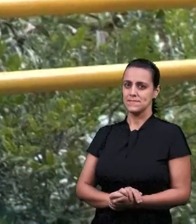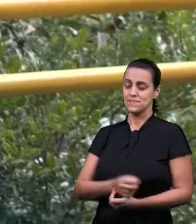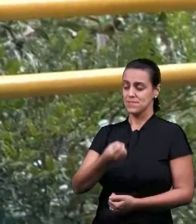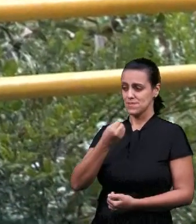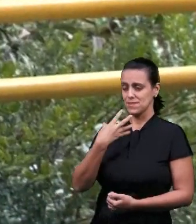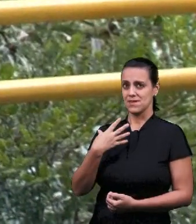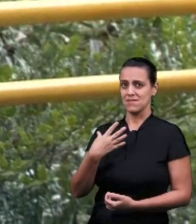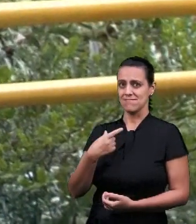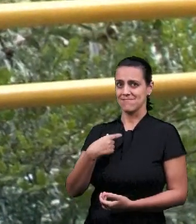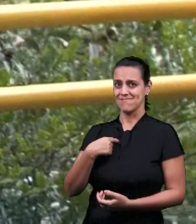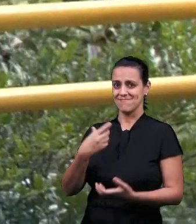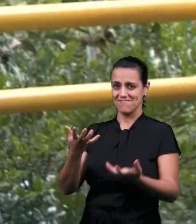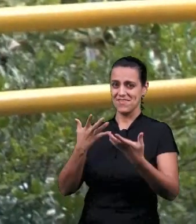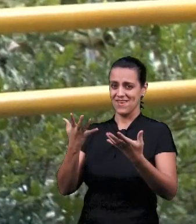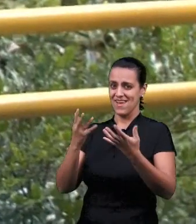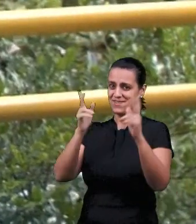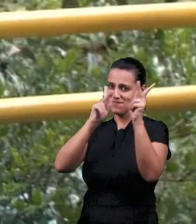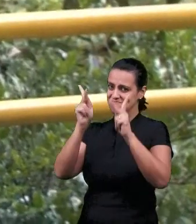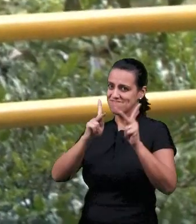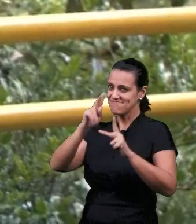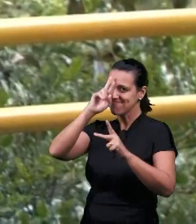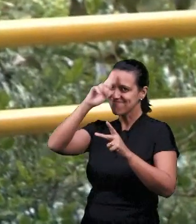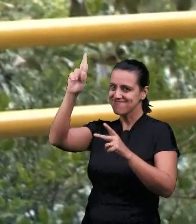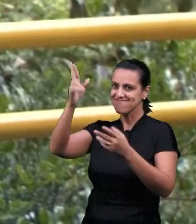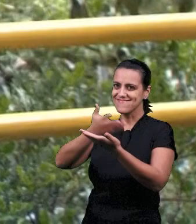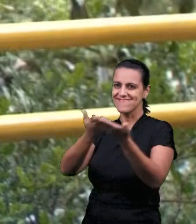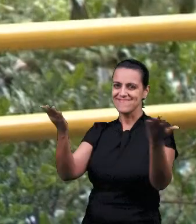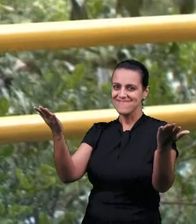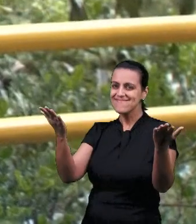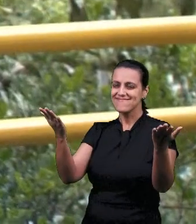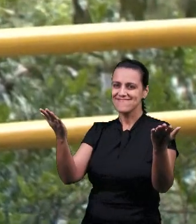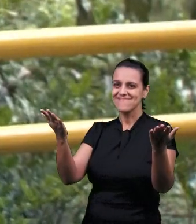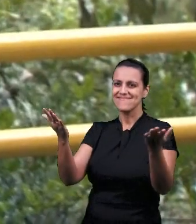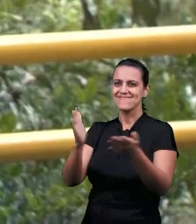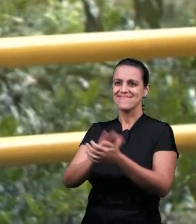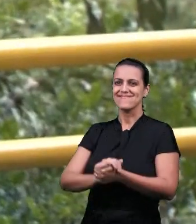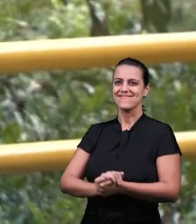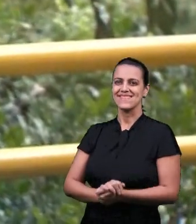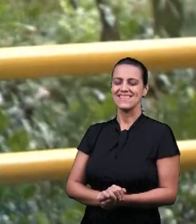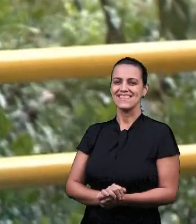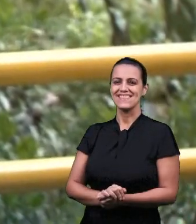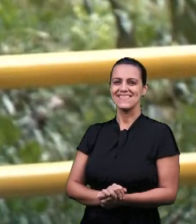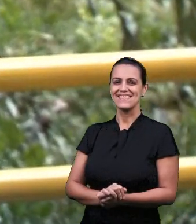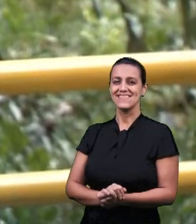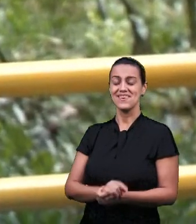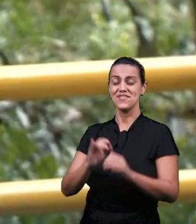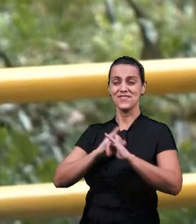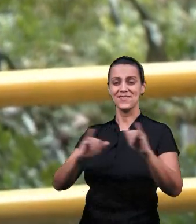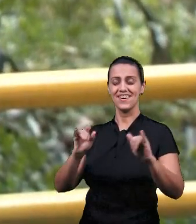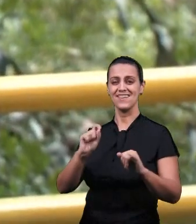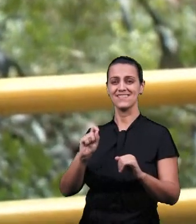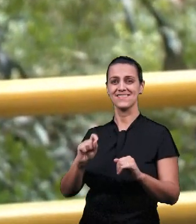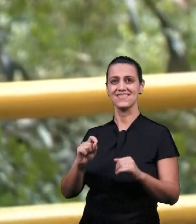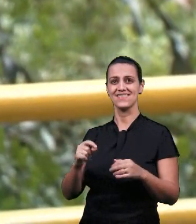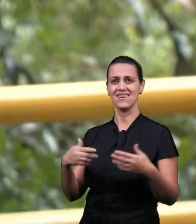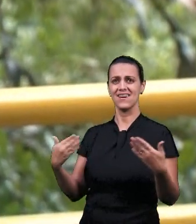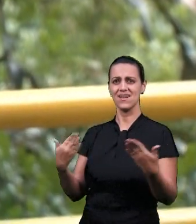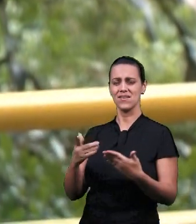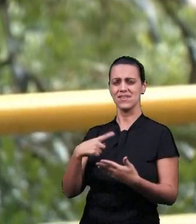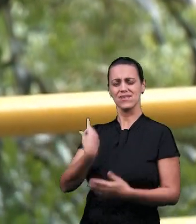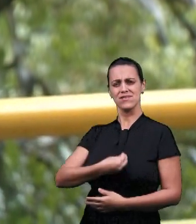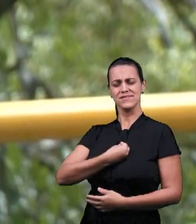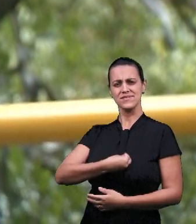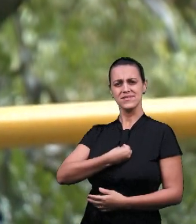eu desejo a paz do Senhor às nossas irmãs, mais uma vez, dizendo que, na verdade, nós estamos vivendo